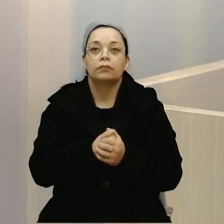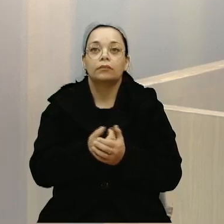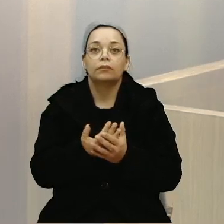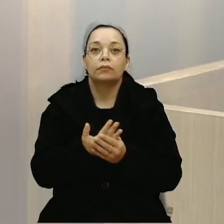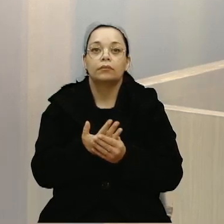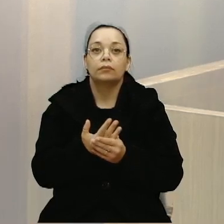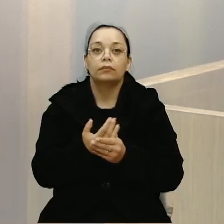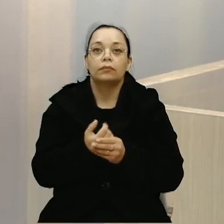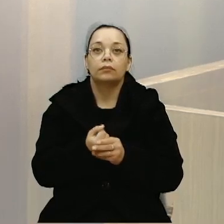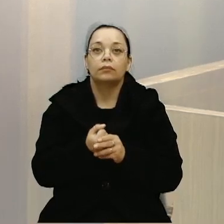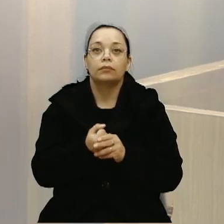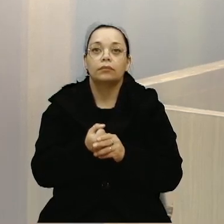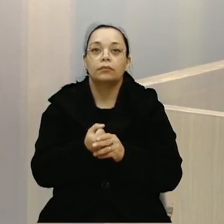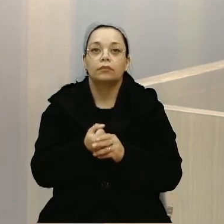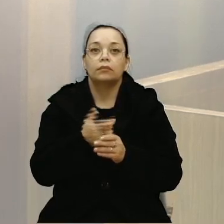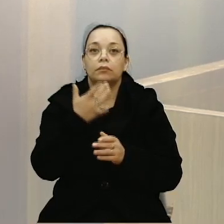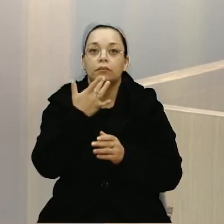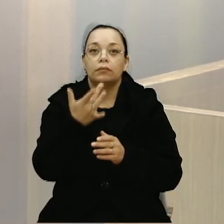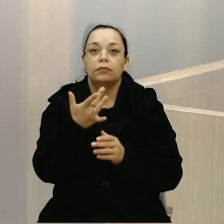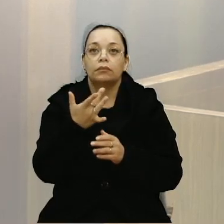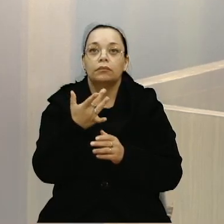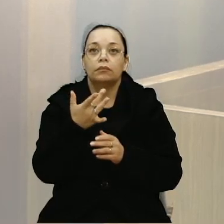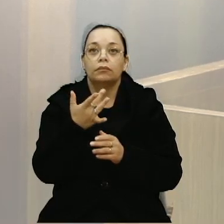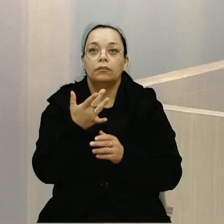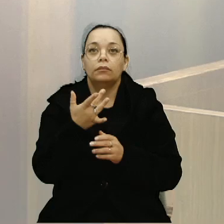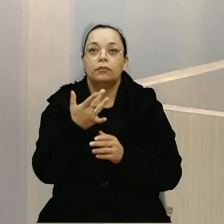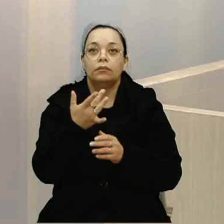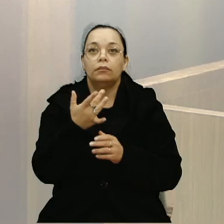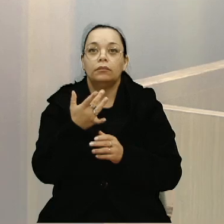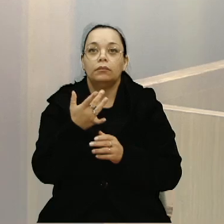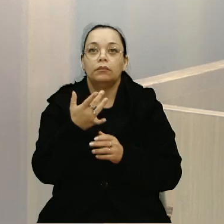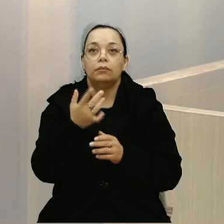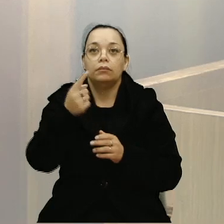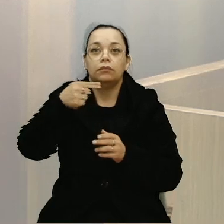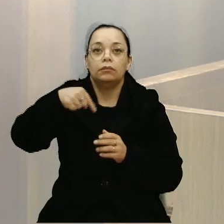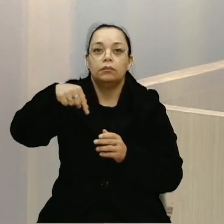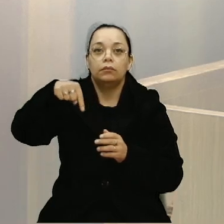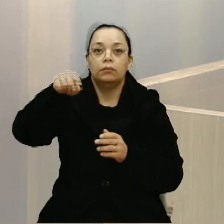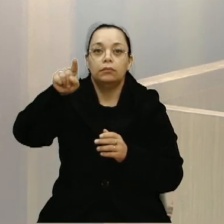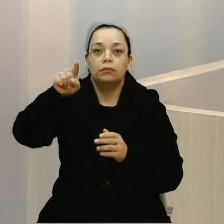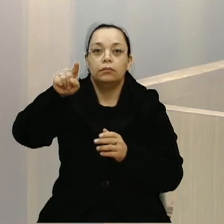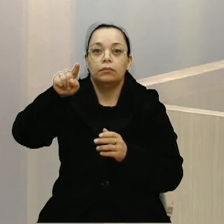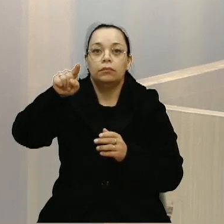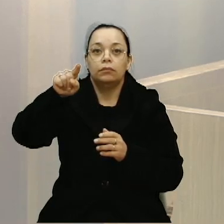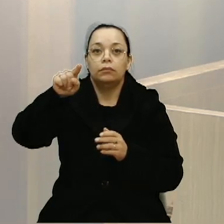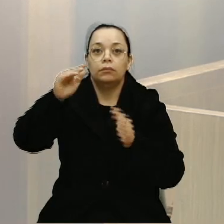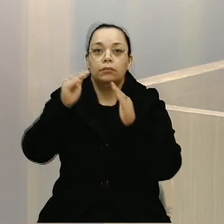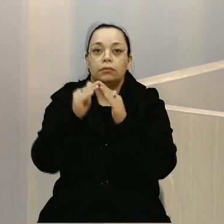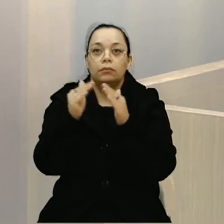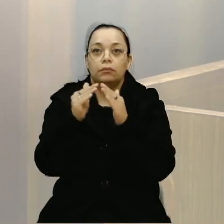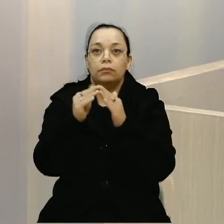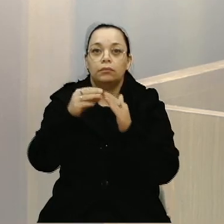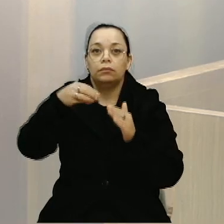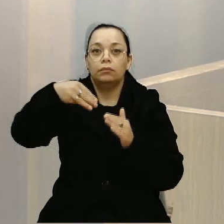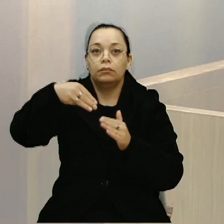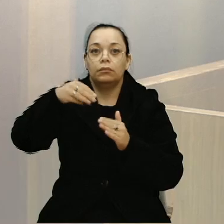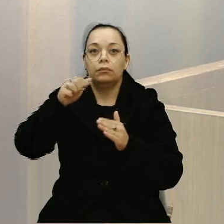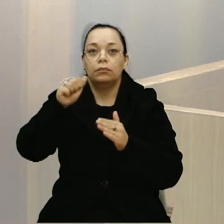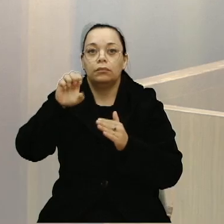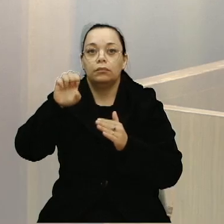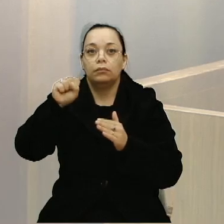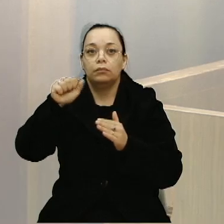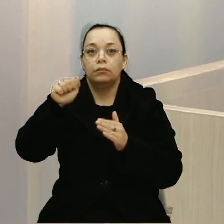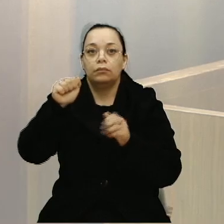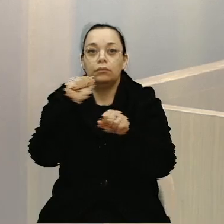esse que passou à tarde, eu estava indo aqui da Maesa para casa e tive que fazer